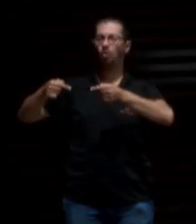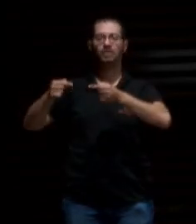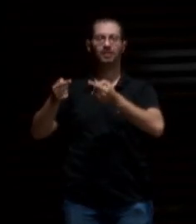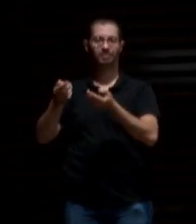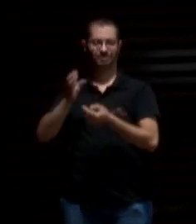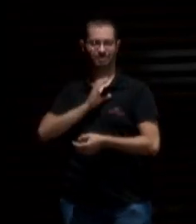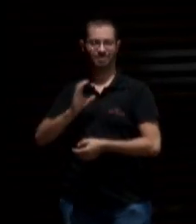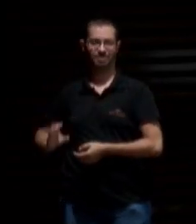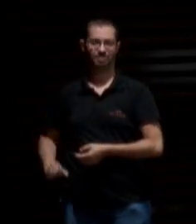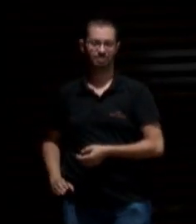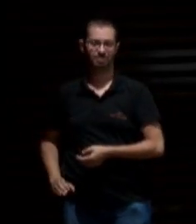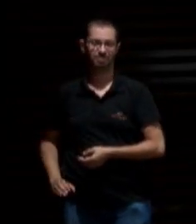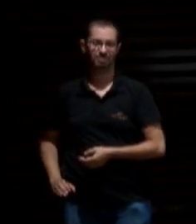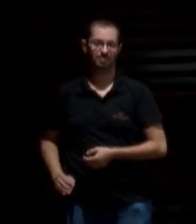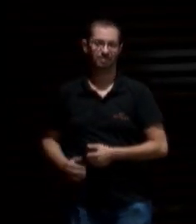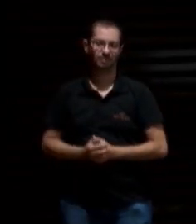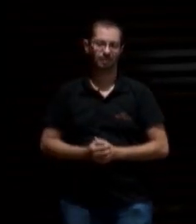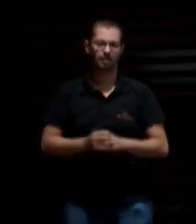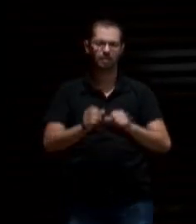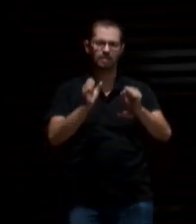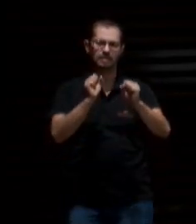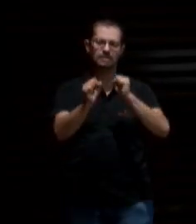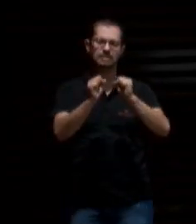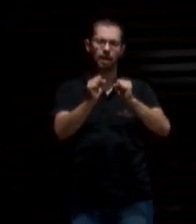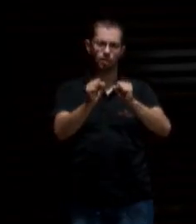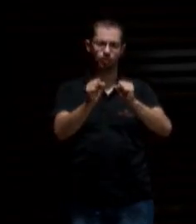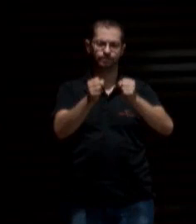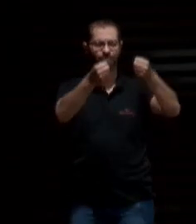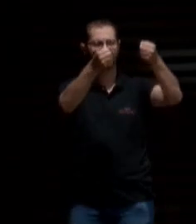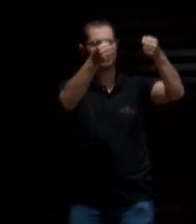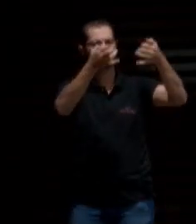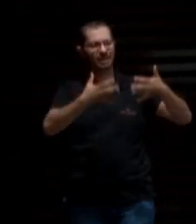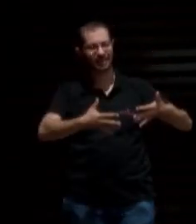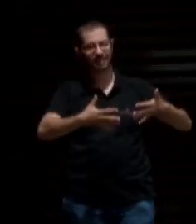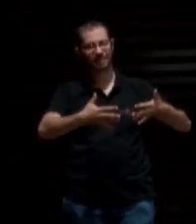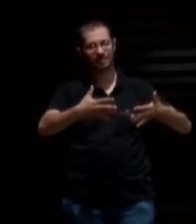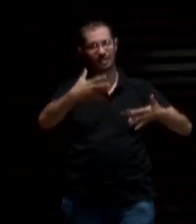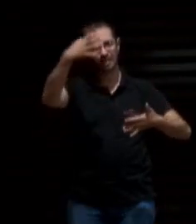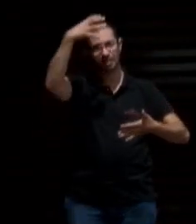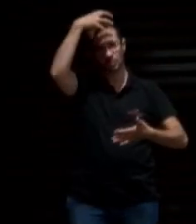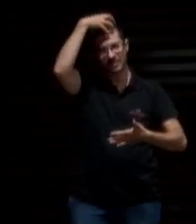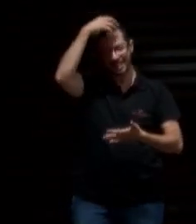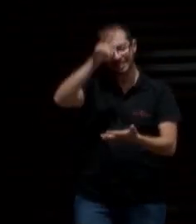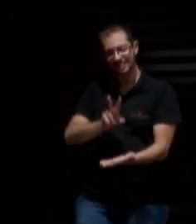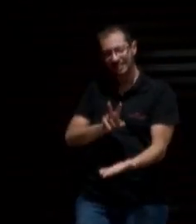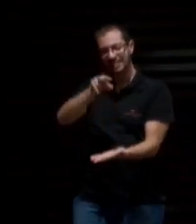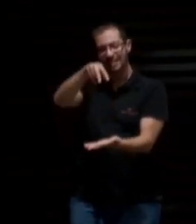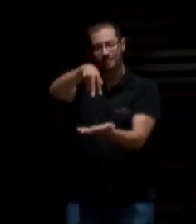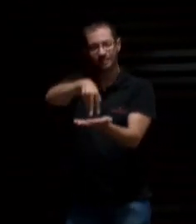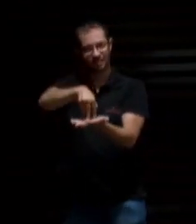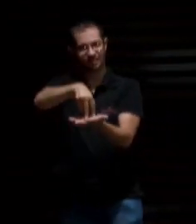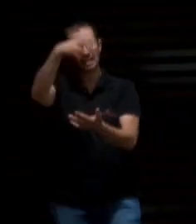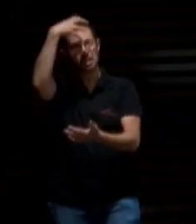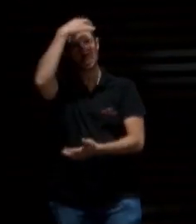Cristo. O Salmo diz que os reis da terra se levantam e os seus príncipes conspiram contra o Senhor e contra o